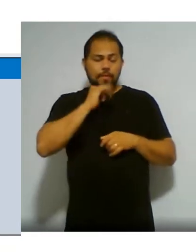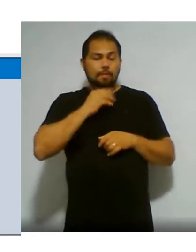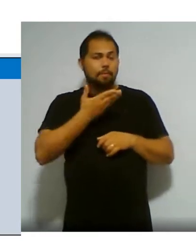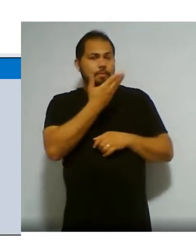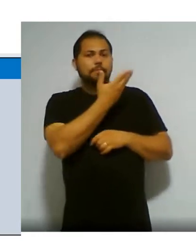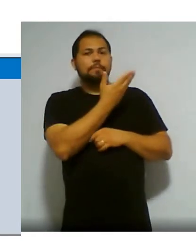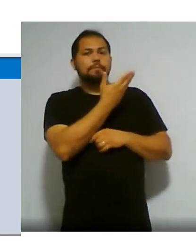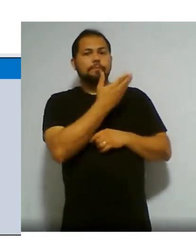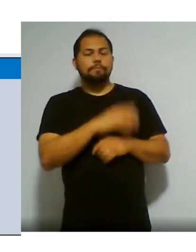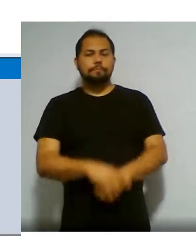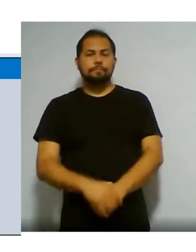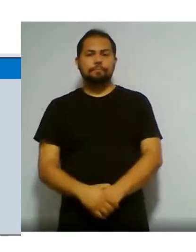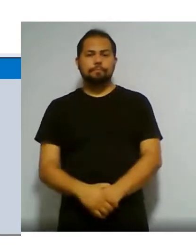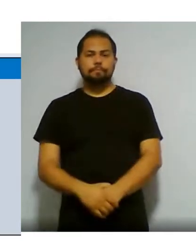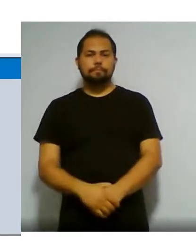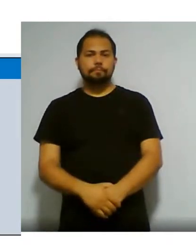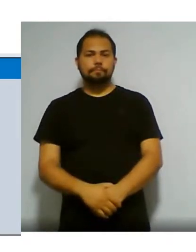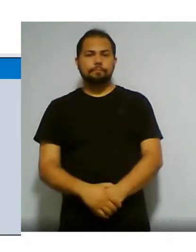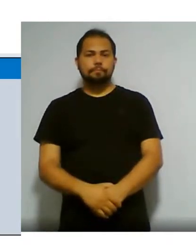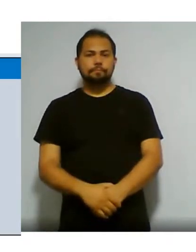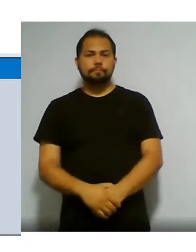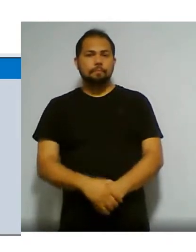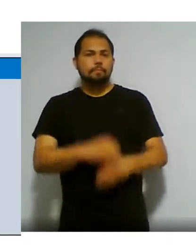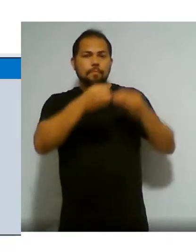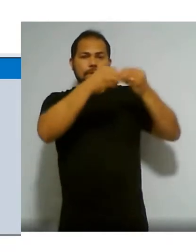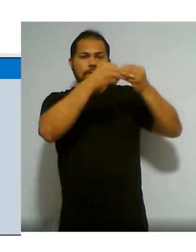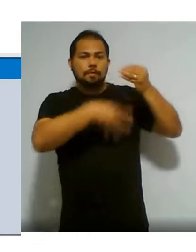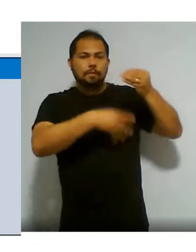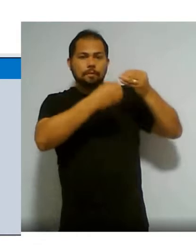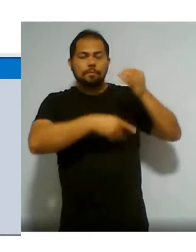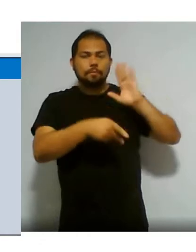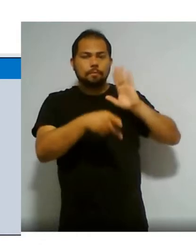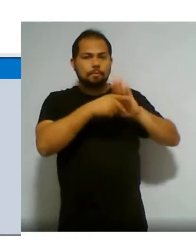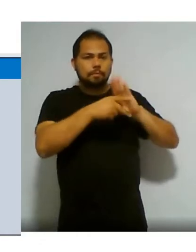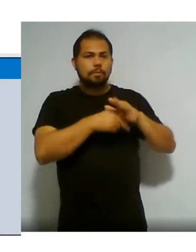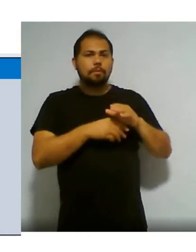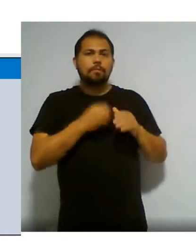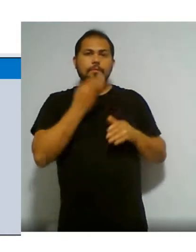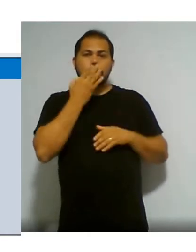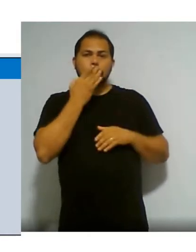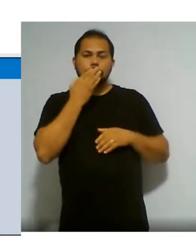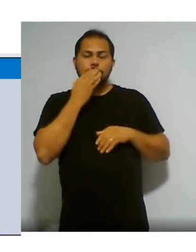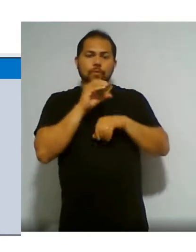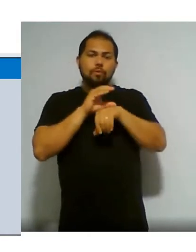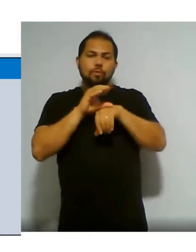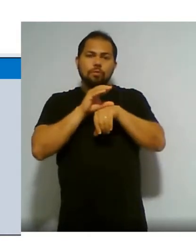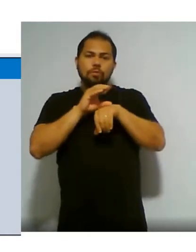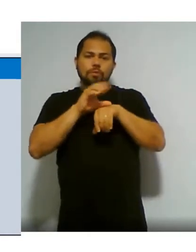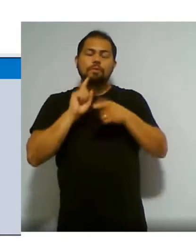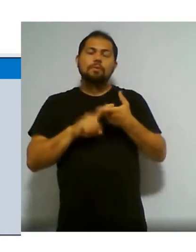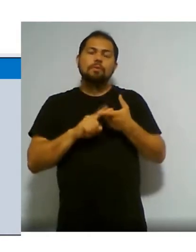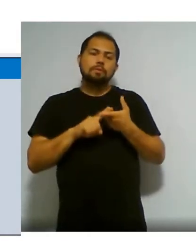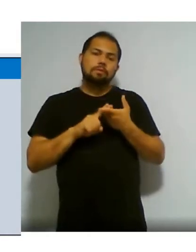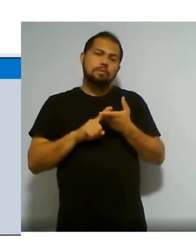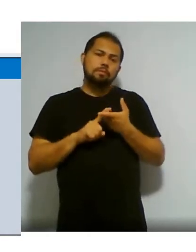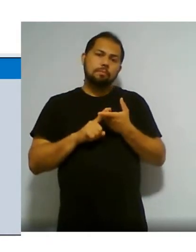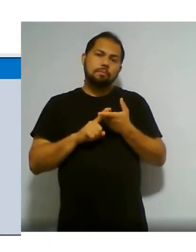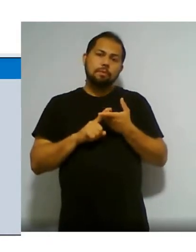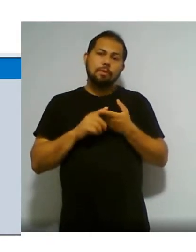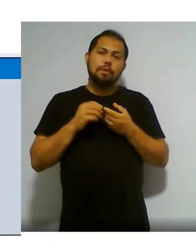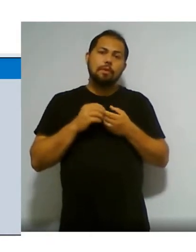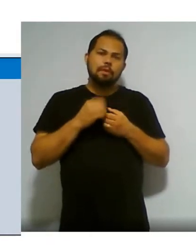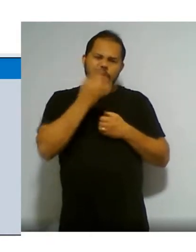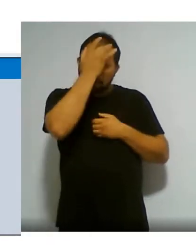térmica, né? Dizendo também as especificações. Ó. A cor dela é cinza, a facilidade em conduzir calor, a